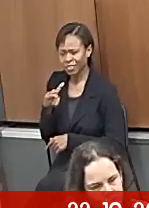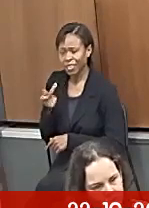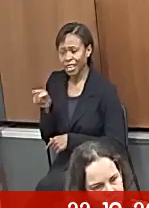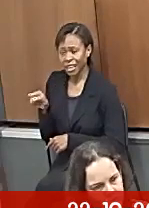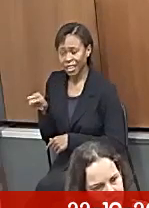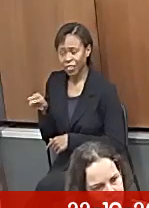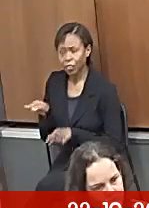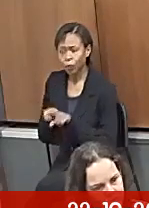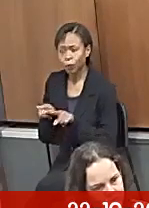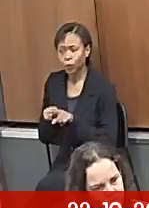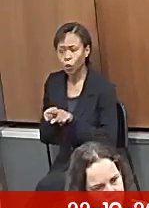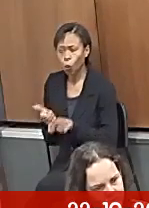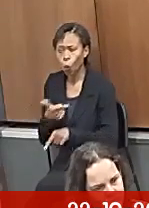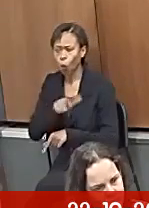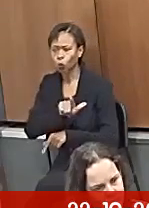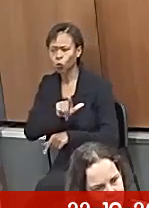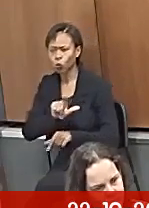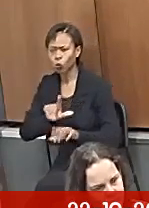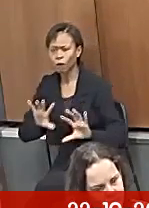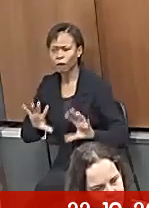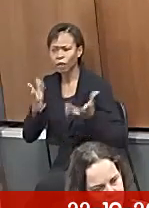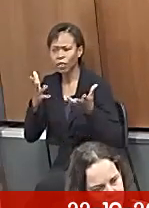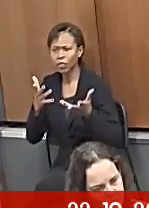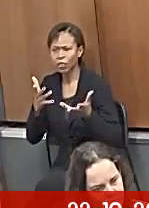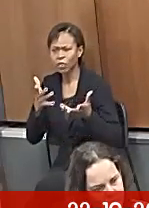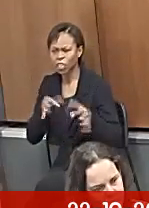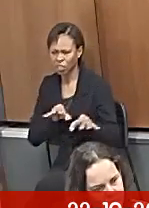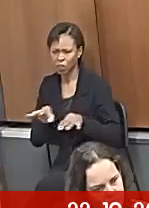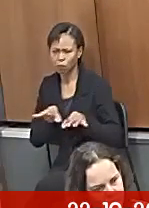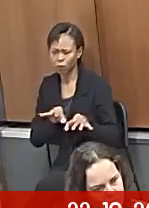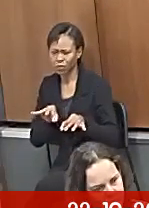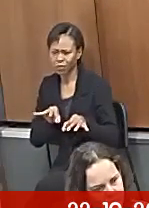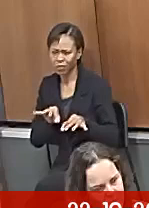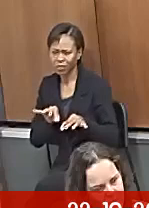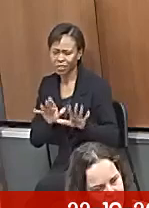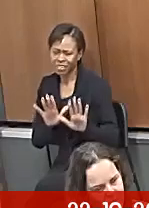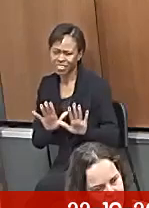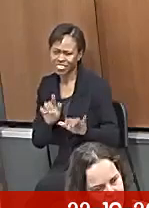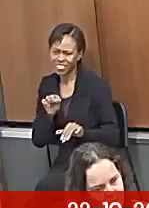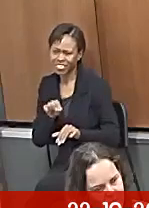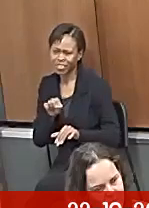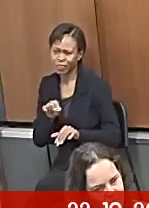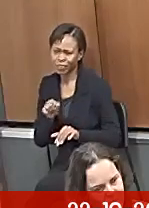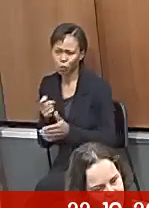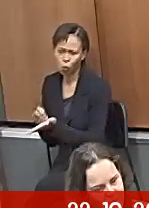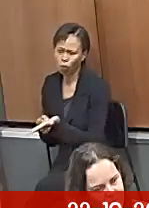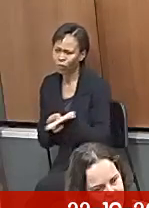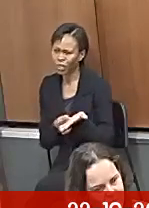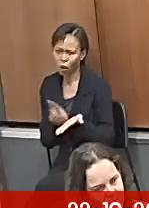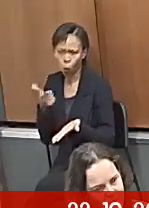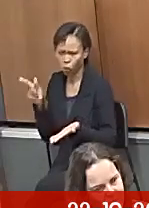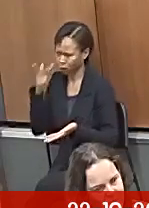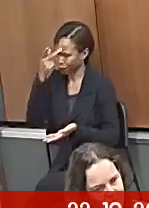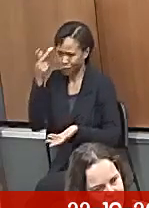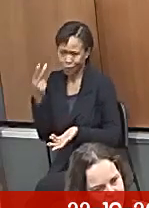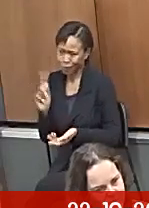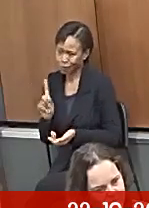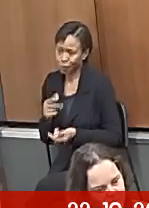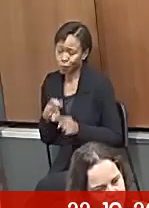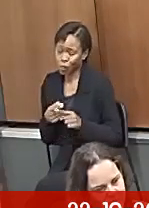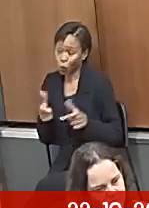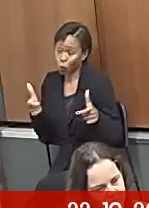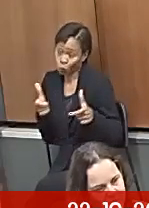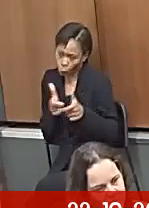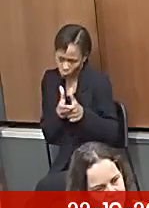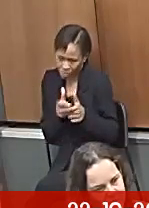e ela participou também de um evento que nós fizemos, né? Infelizmente, foi um evento assim, que nós não conseguimos convidar muitas pessoas pelo espaço, né? Pelo